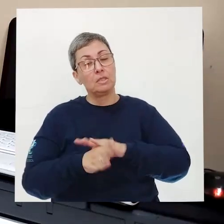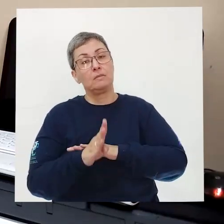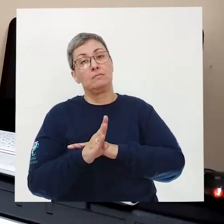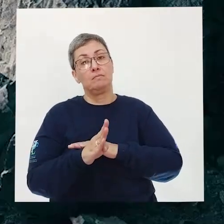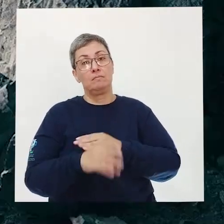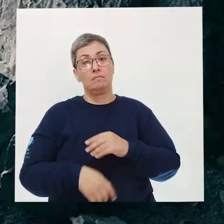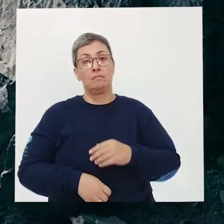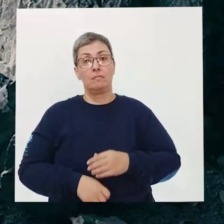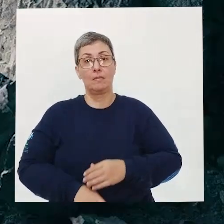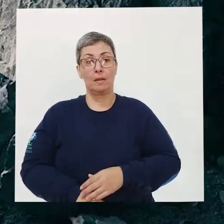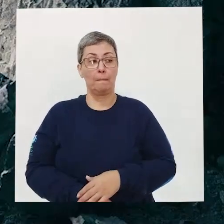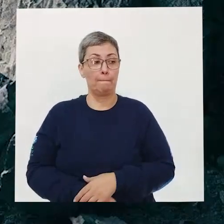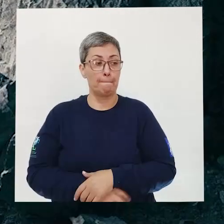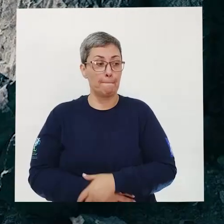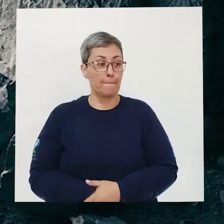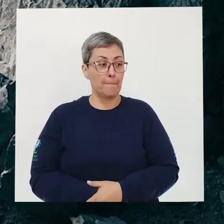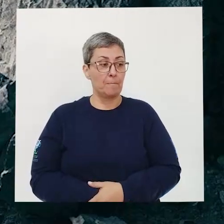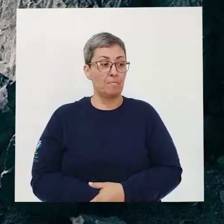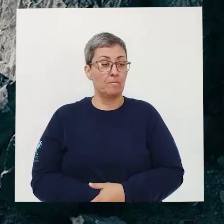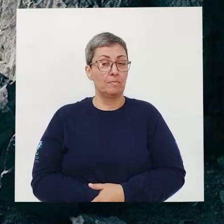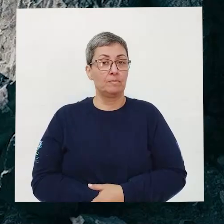tá?